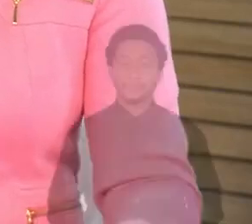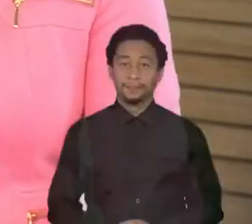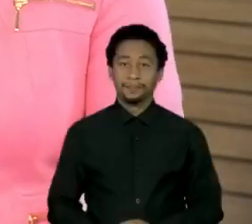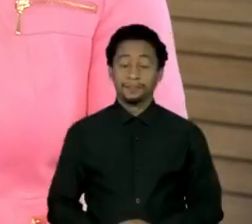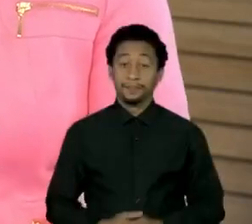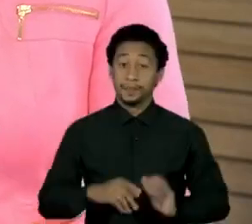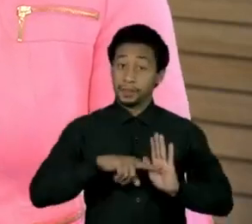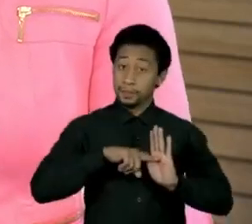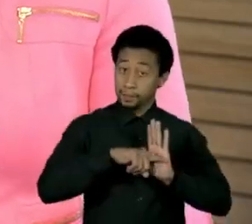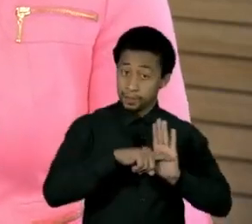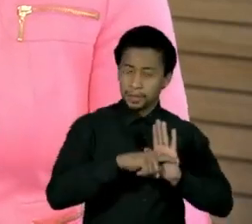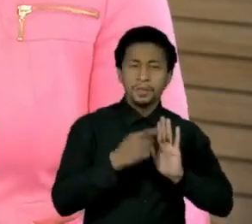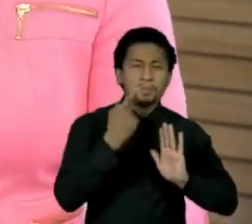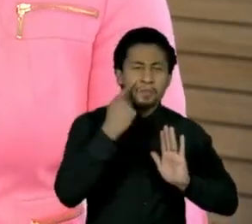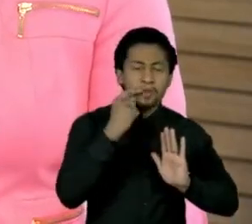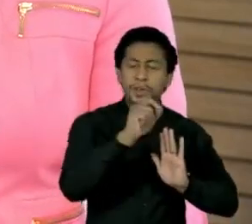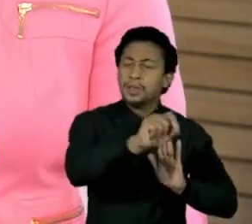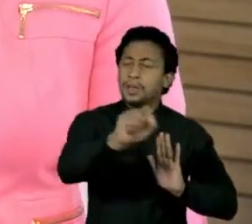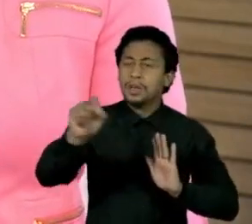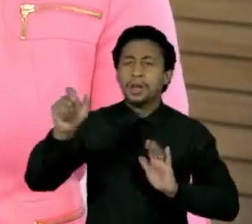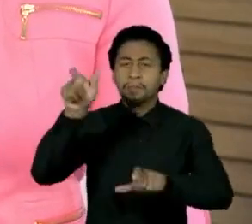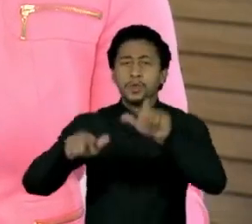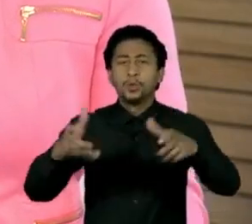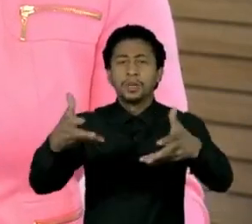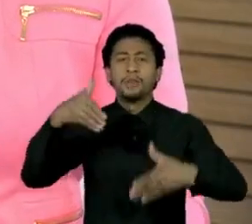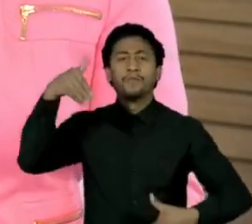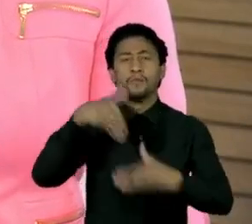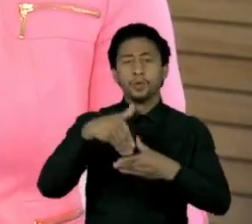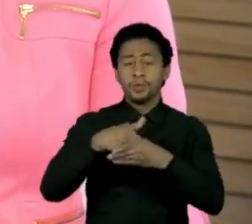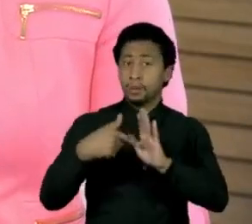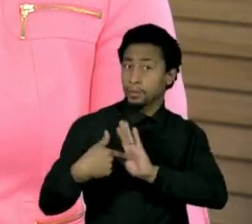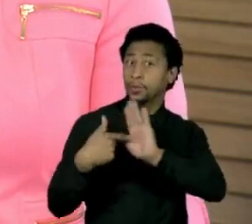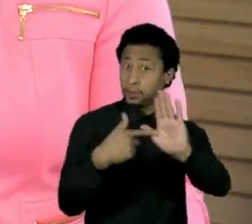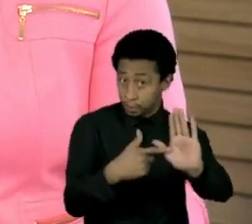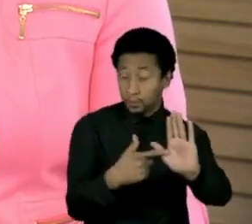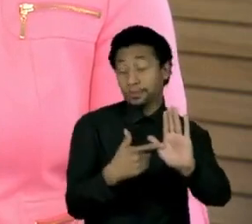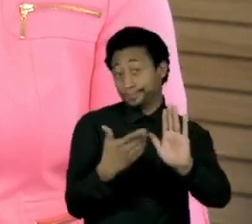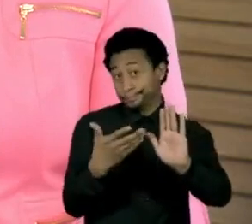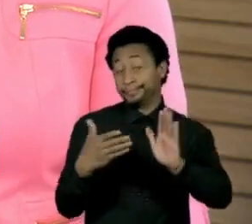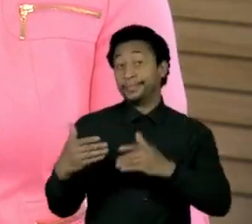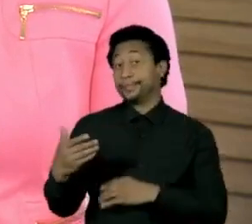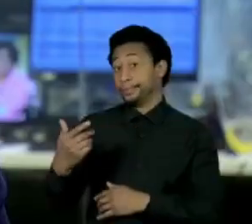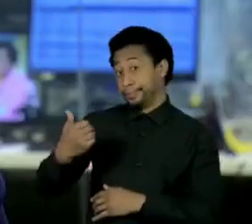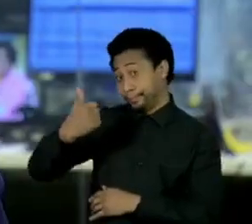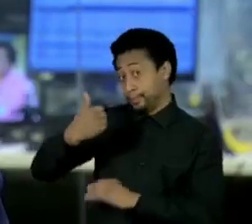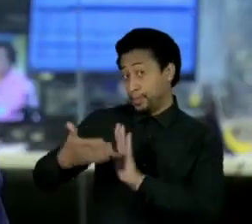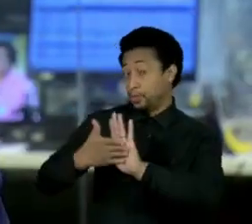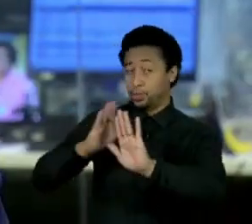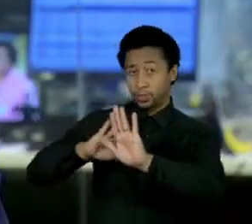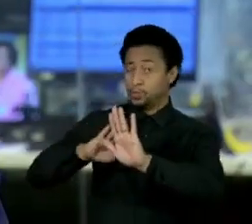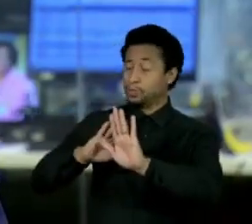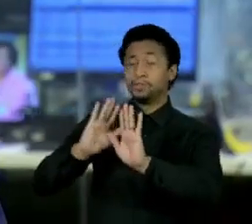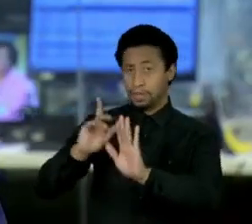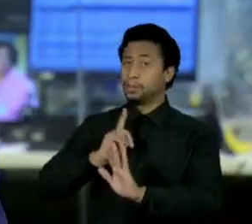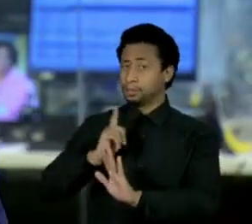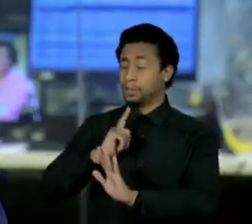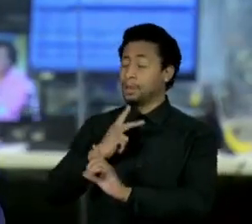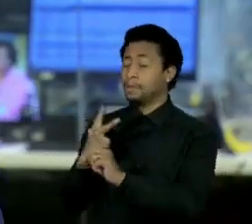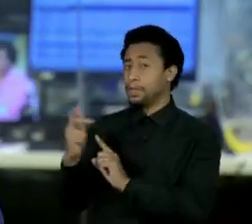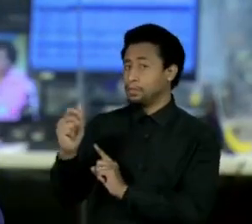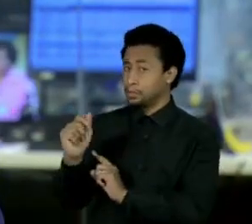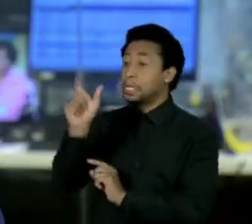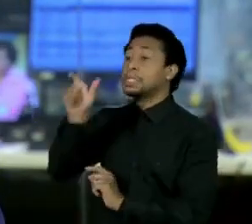As pesquisas de intenção de voto apontam uma tendência a decidir o pleito no primeiro turno. Temendo ameaças